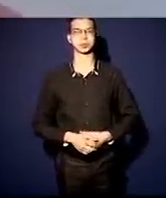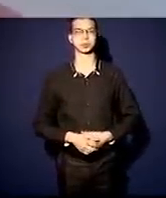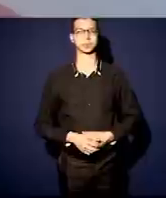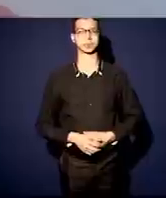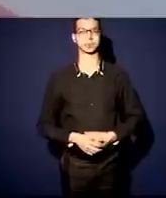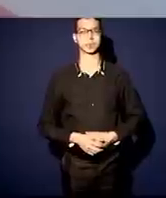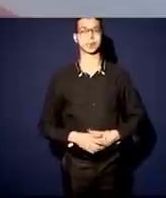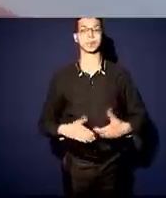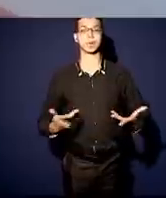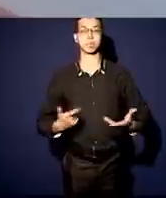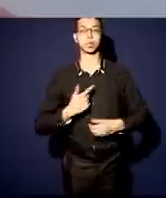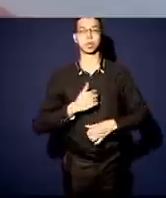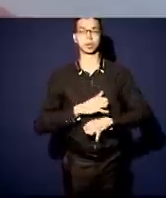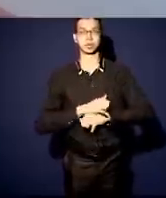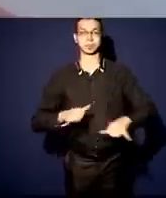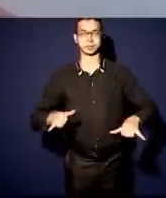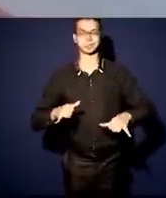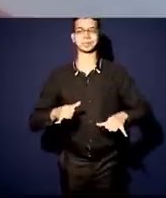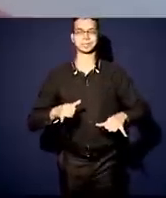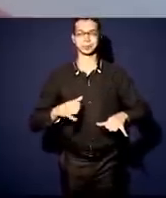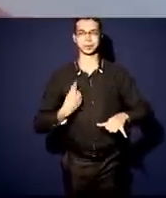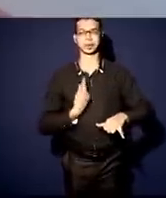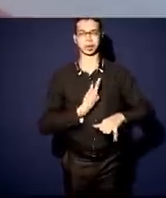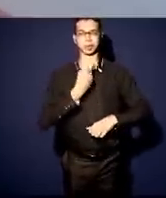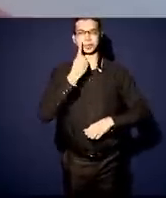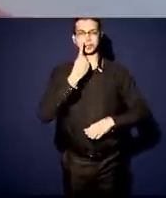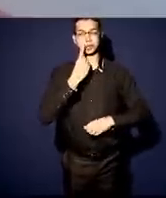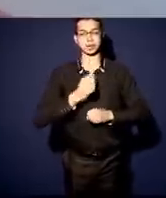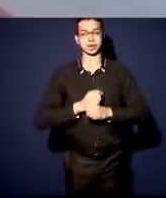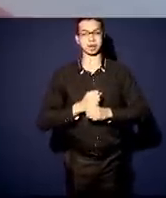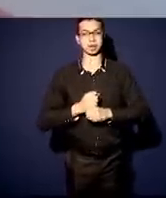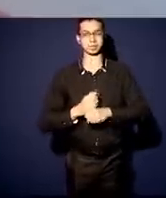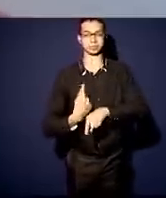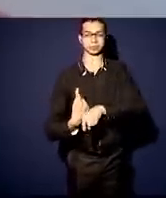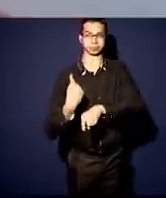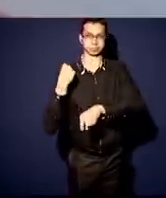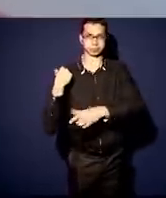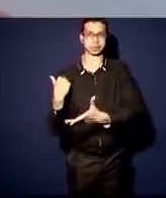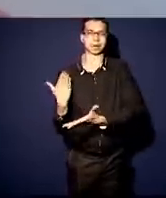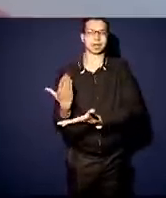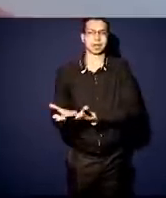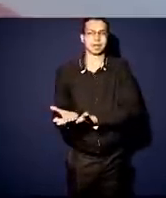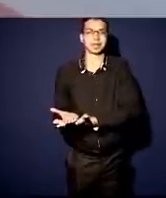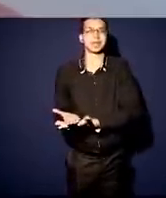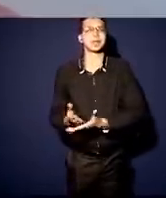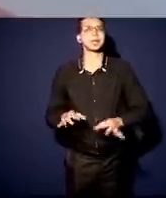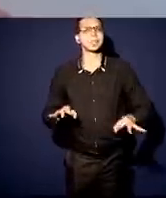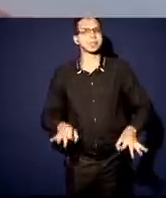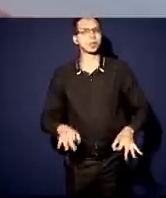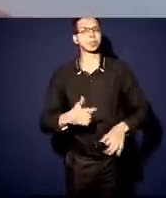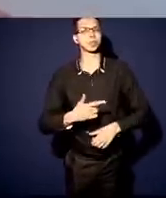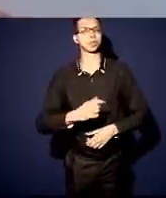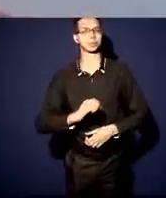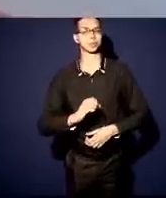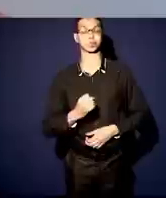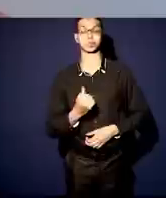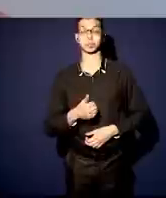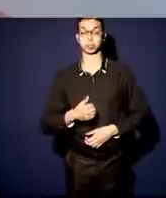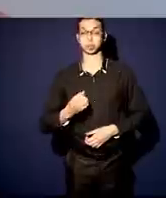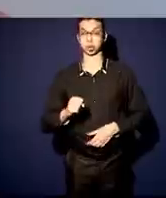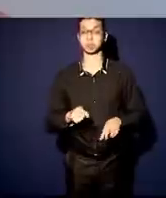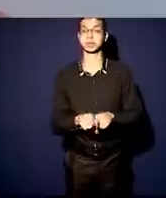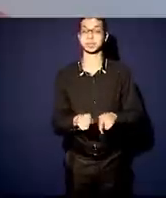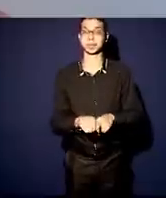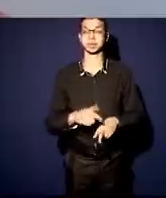que esse movimento que a gente viu nos últimos anos, e mesmo quando a gente viu lá em 2018, que o Fed também,